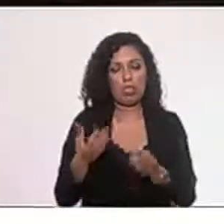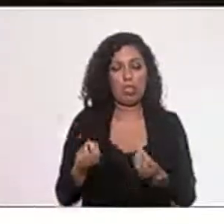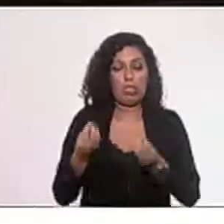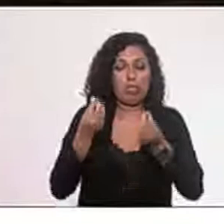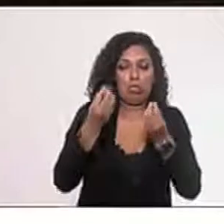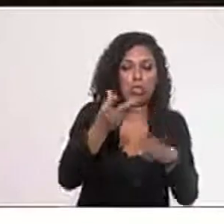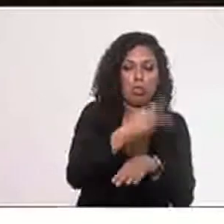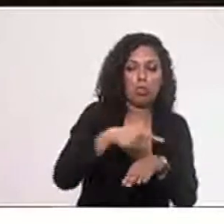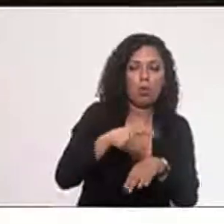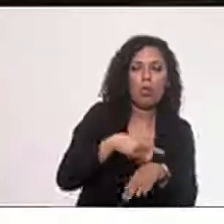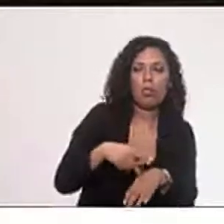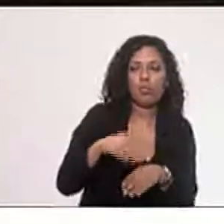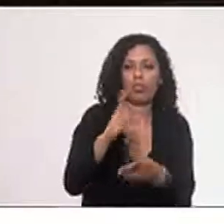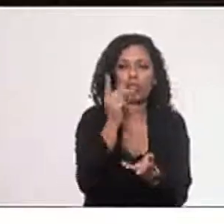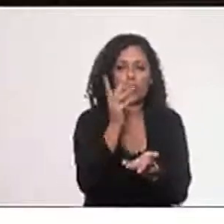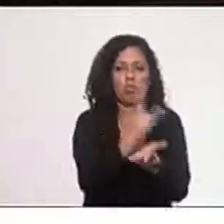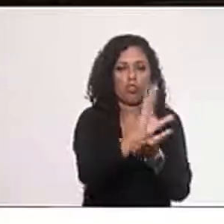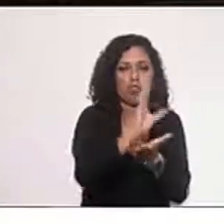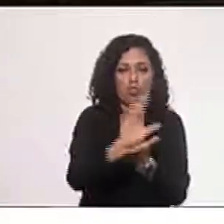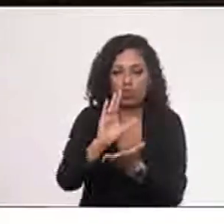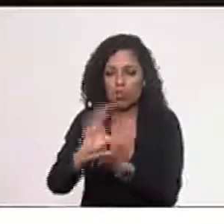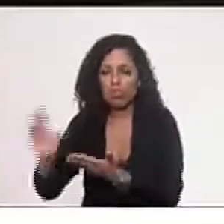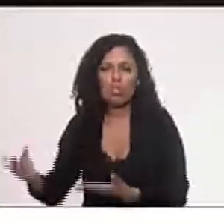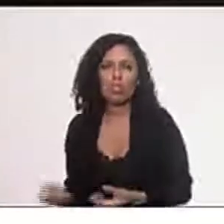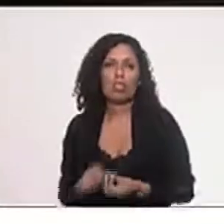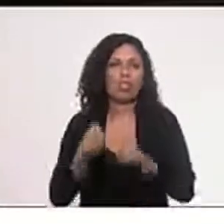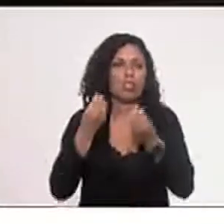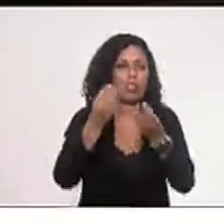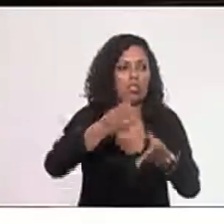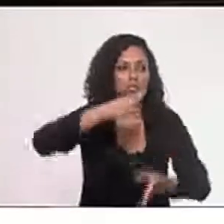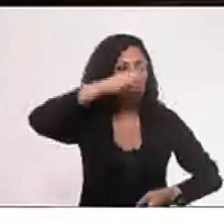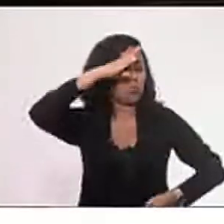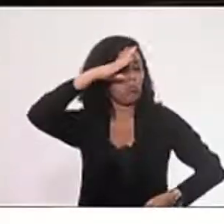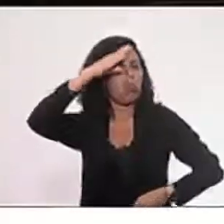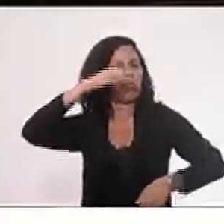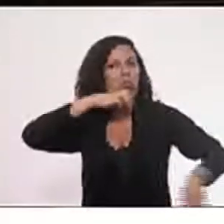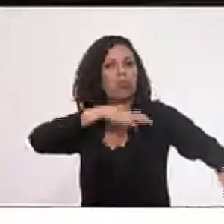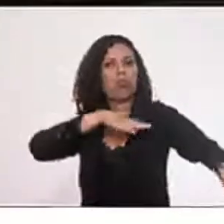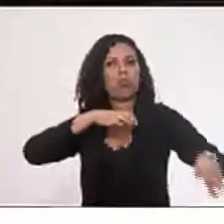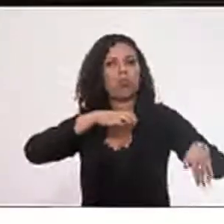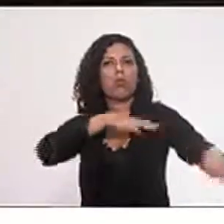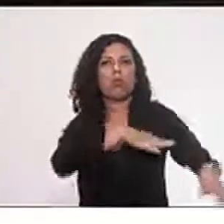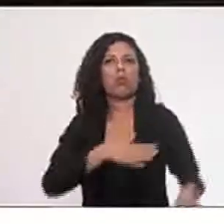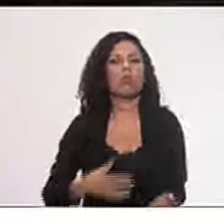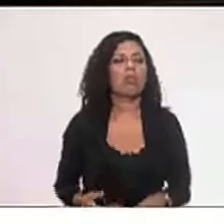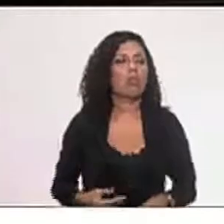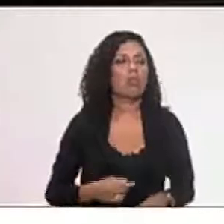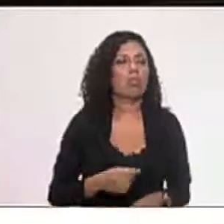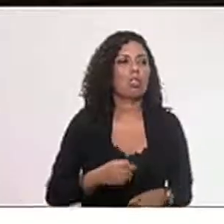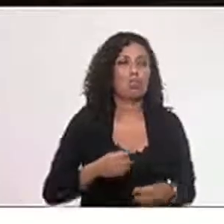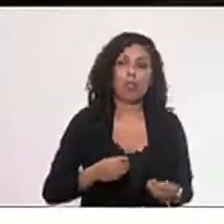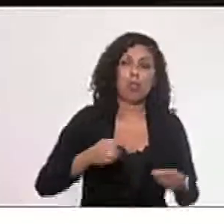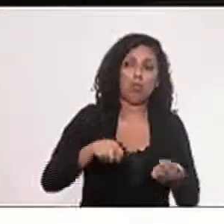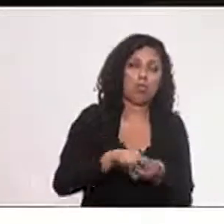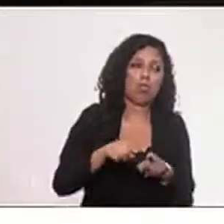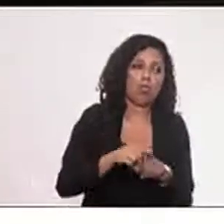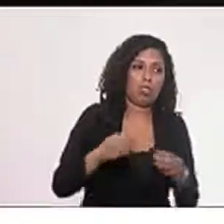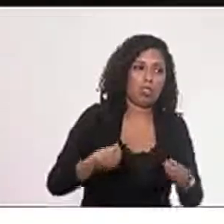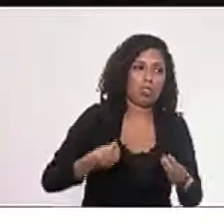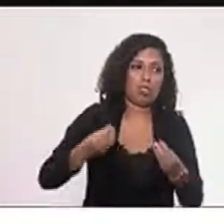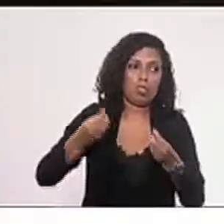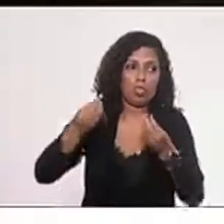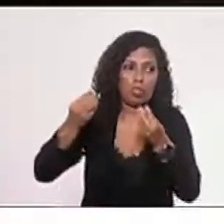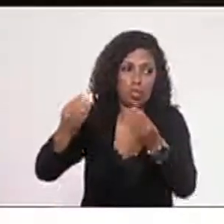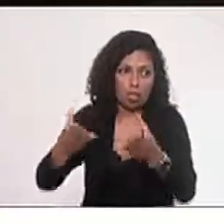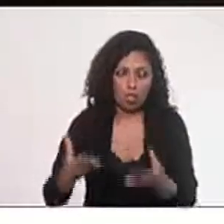colocando inclusive generais brasileiros sob o comando do exército americano seja entregando à base de